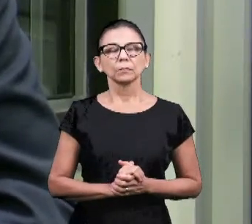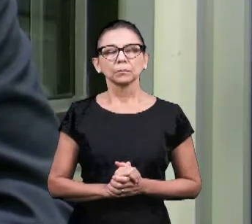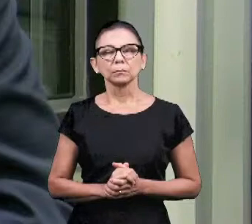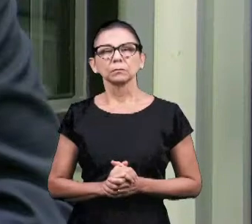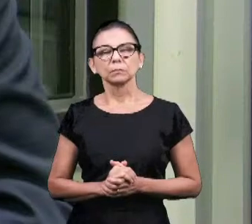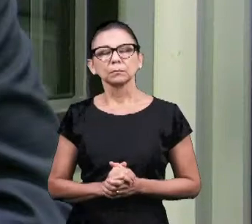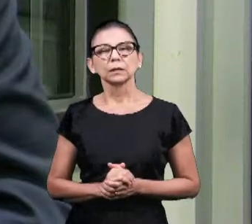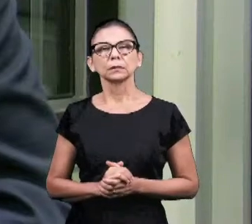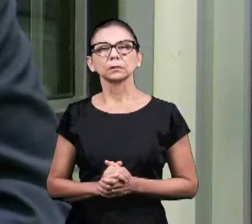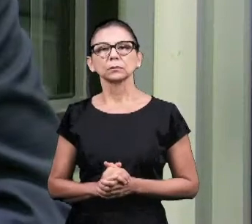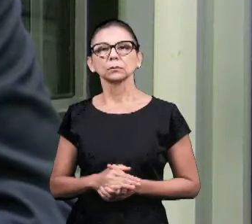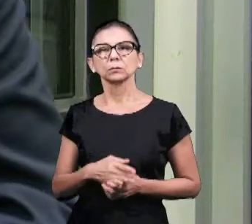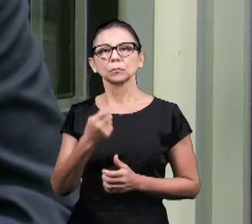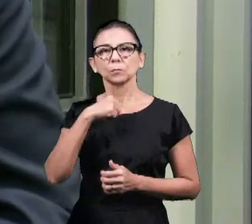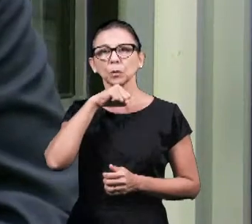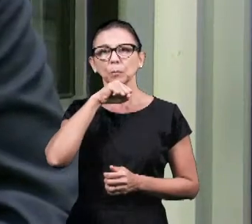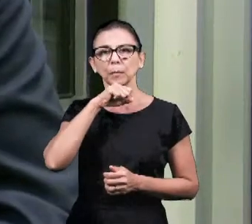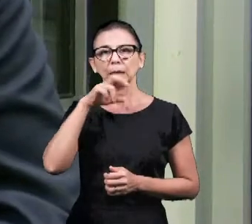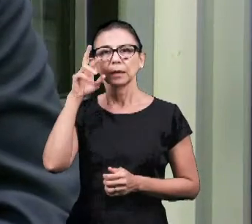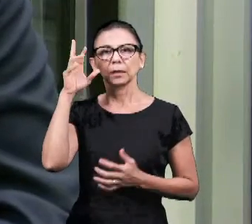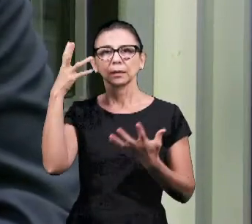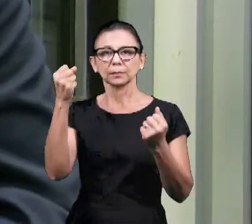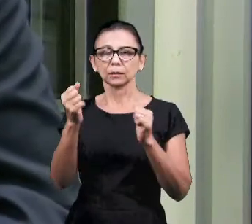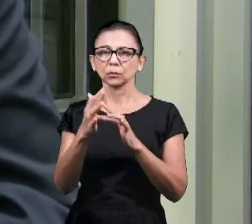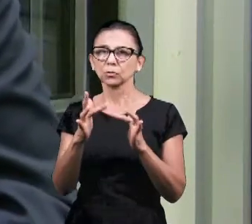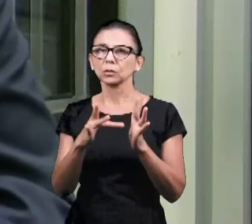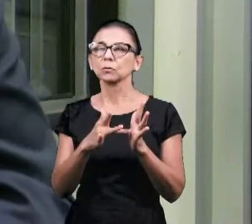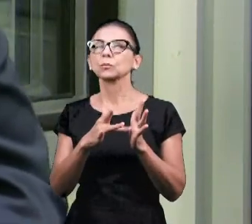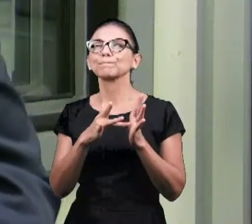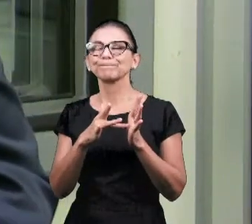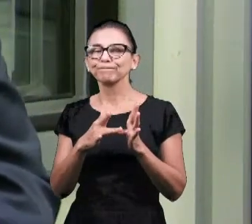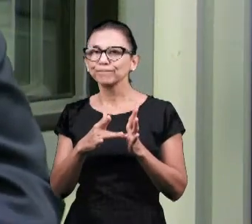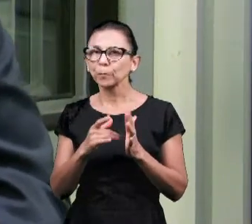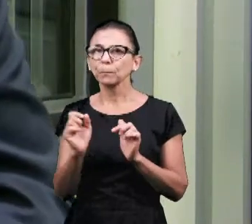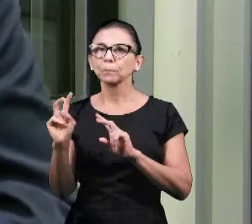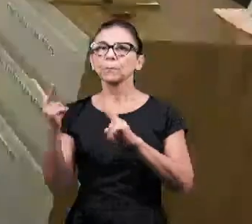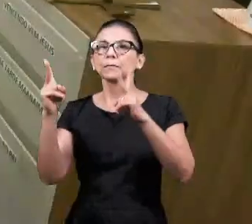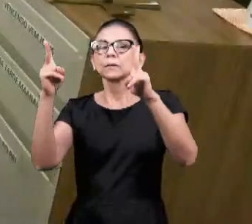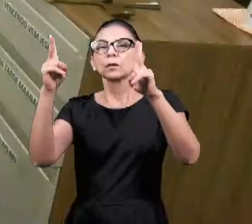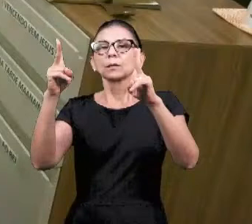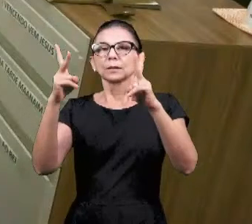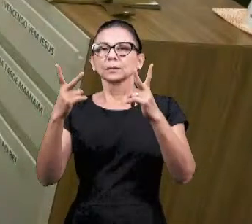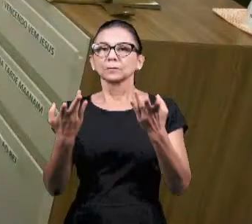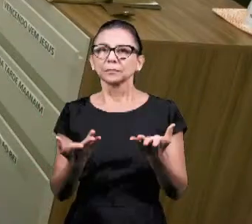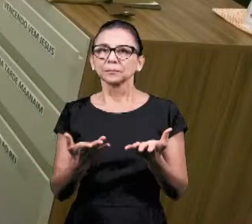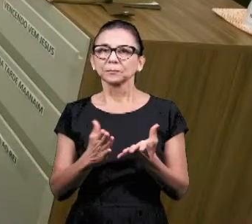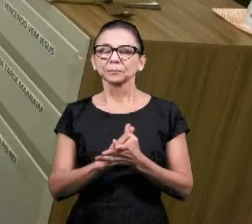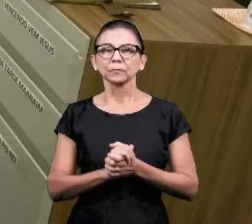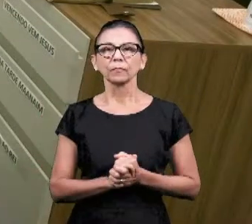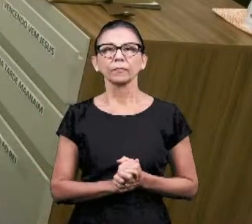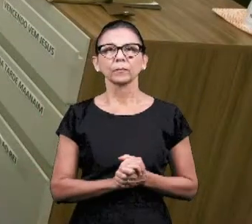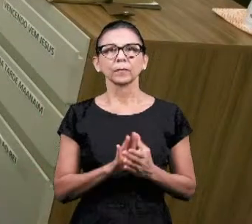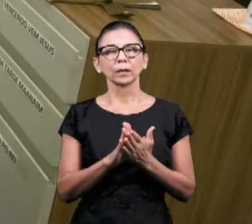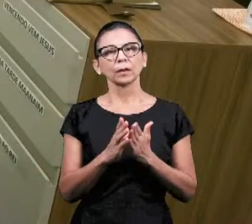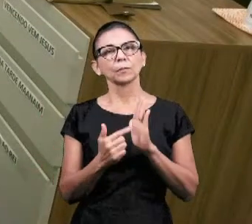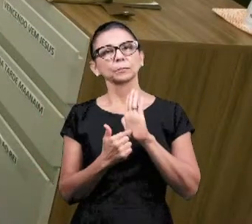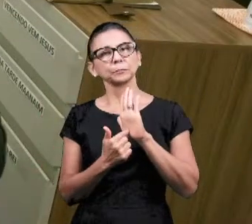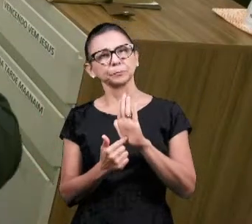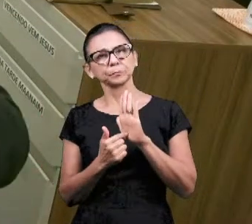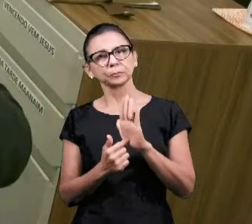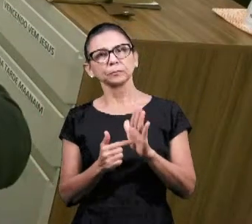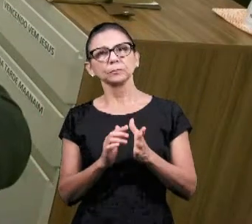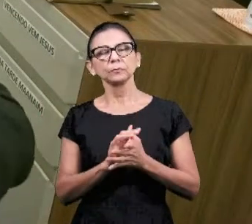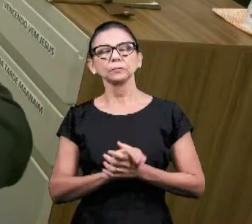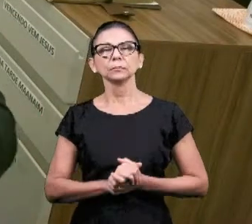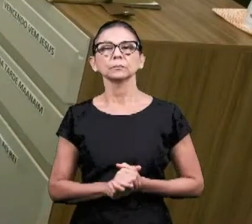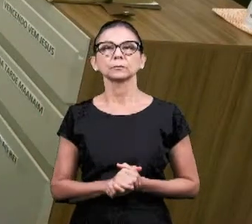pai e ele partiu para o Senhor. Maravilha. Com uma vitória. E a palavra do Senhor diz, né? Aquele que deixa pai e mãe, né? Não